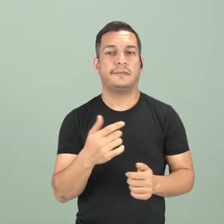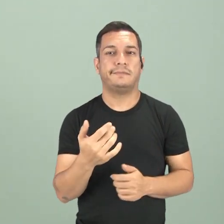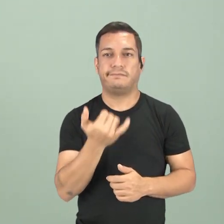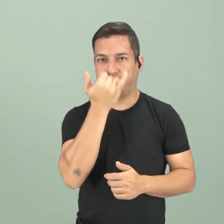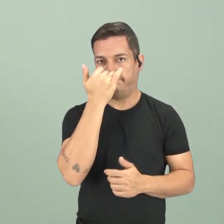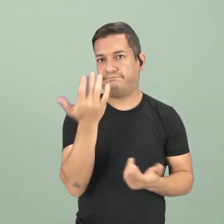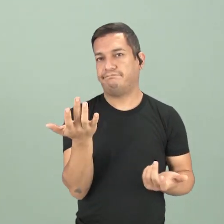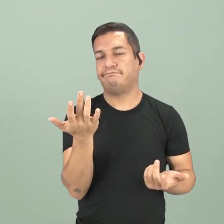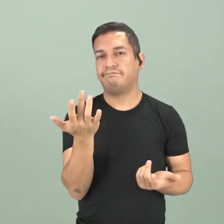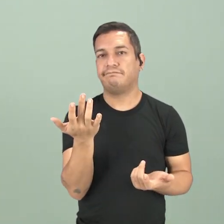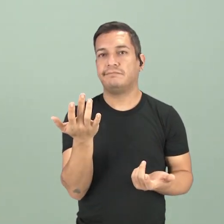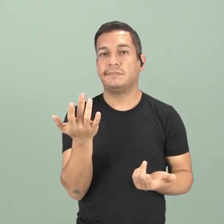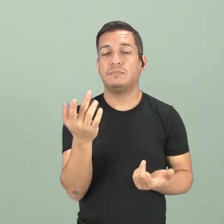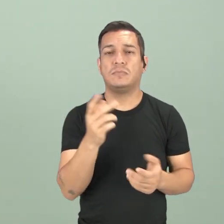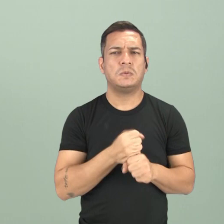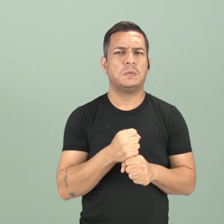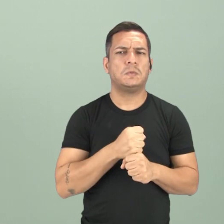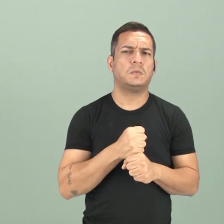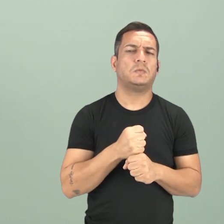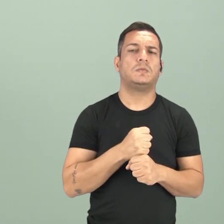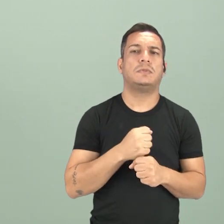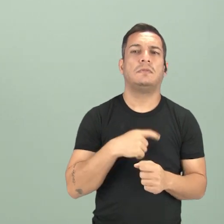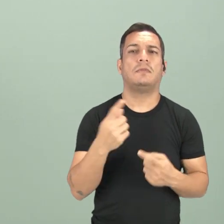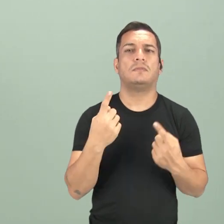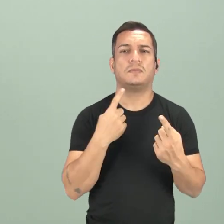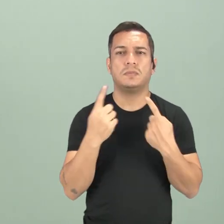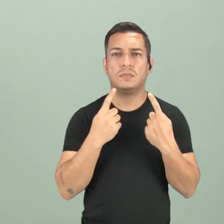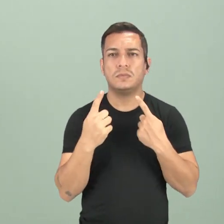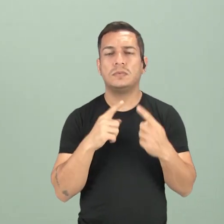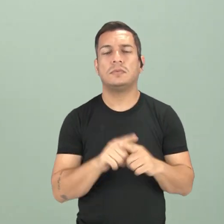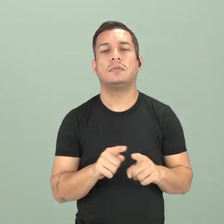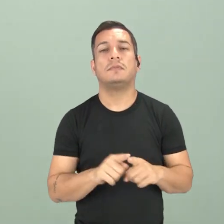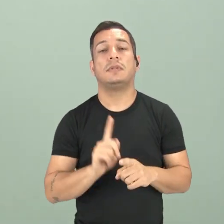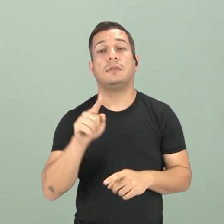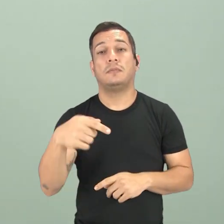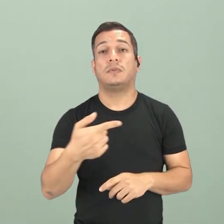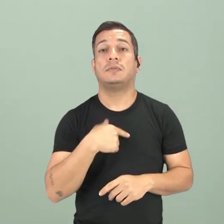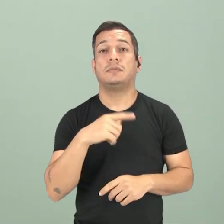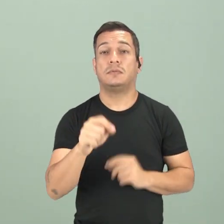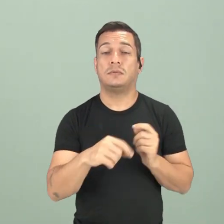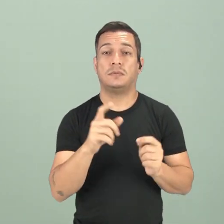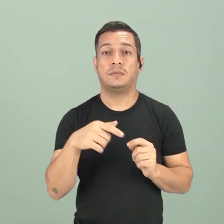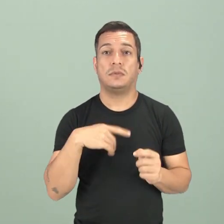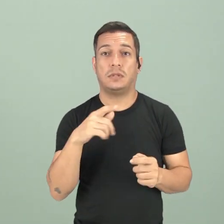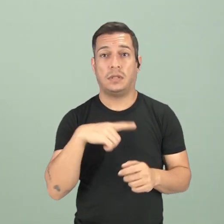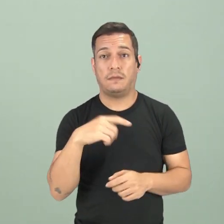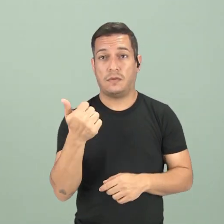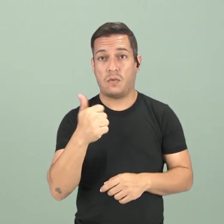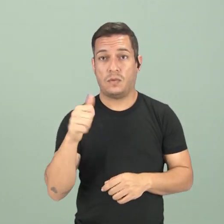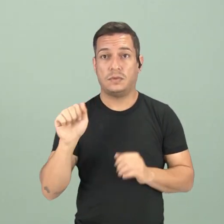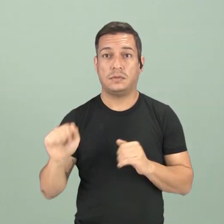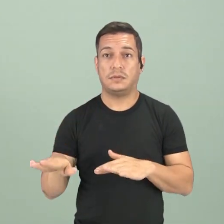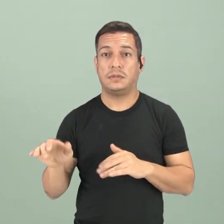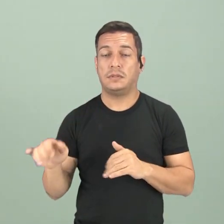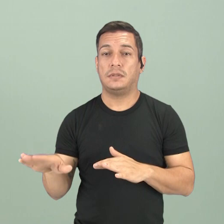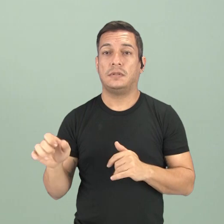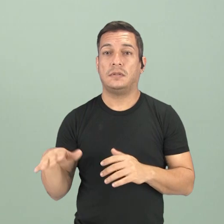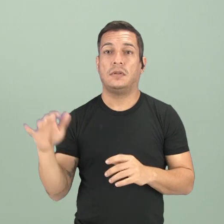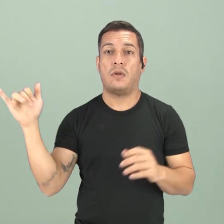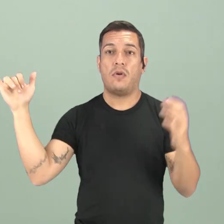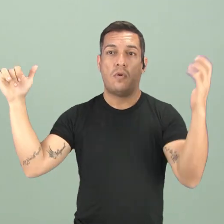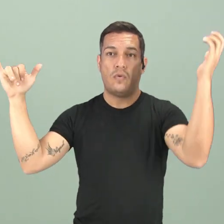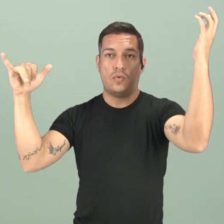Então, desde muito tempo que ela está em discussão e depois que houve os atentados de 11 de setembro,